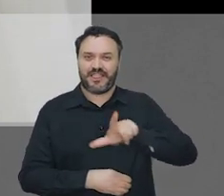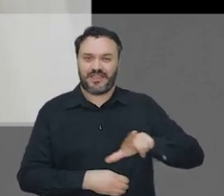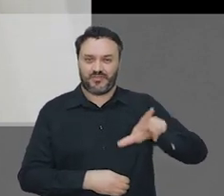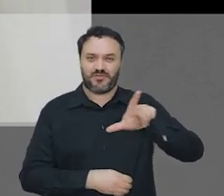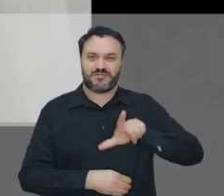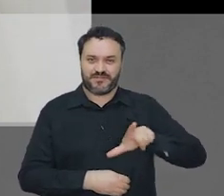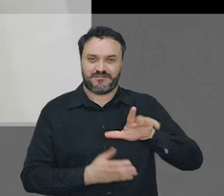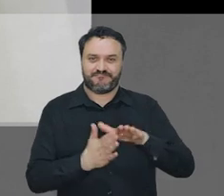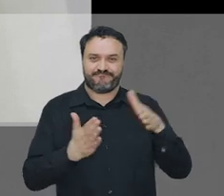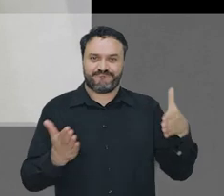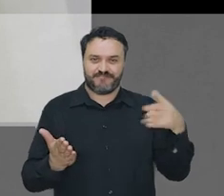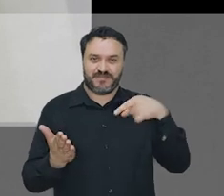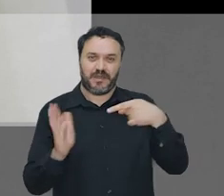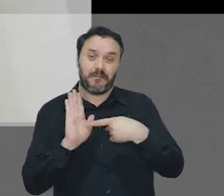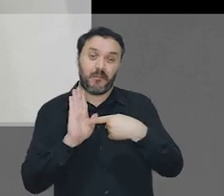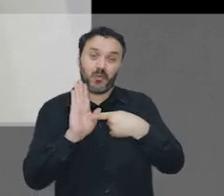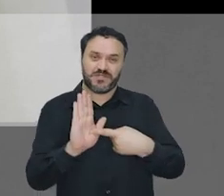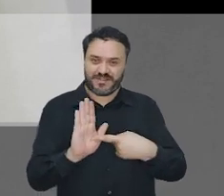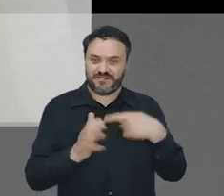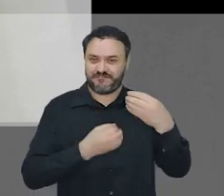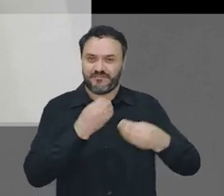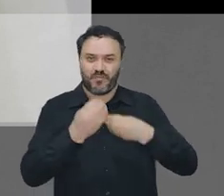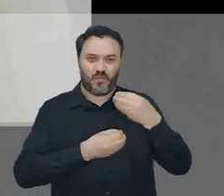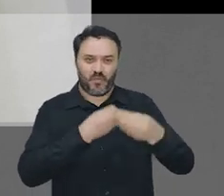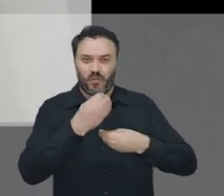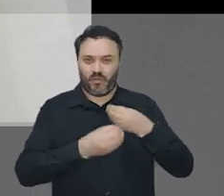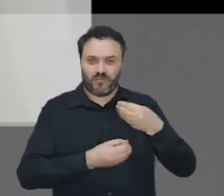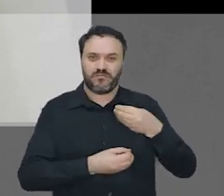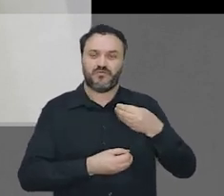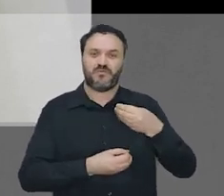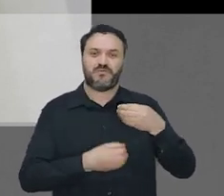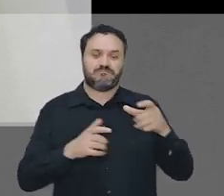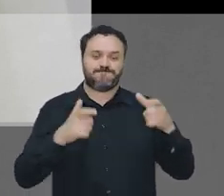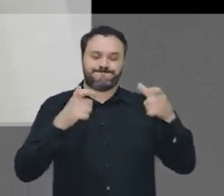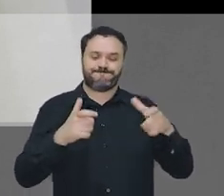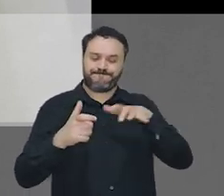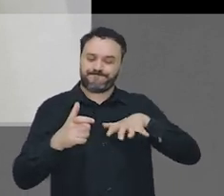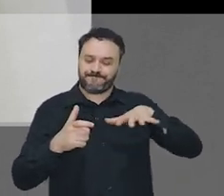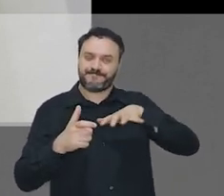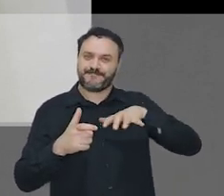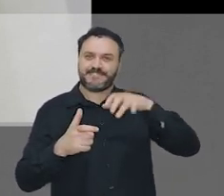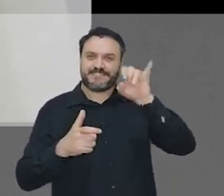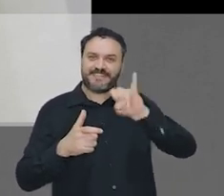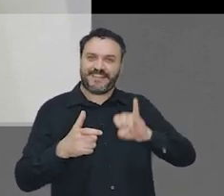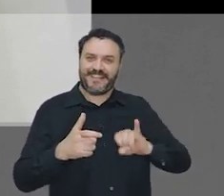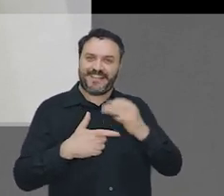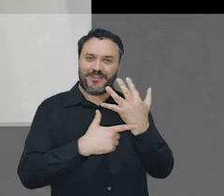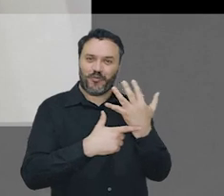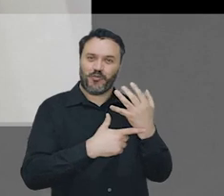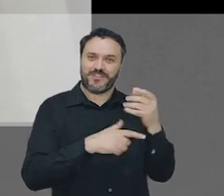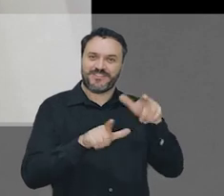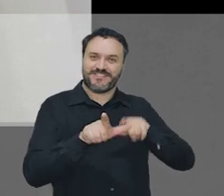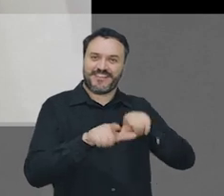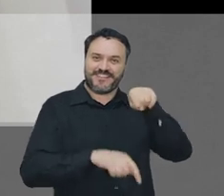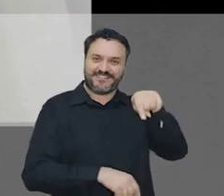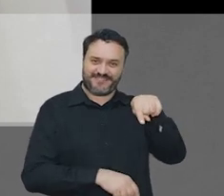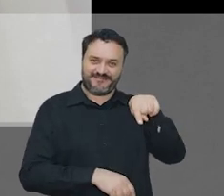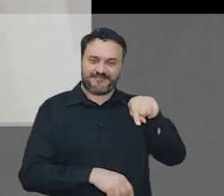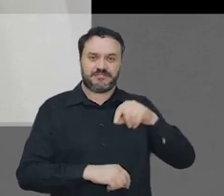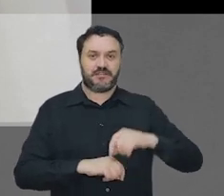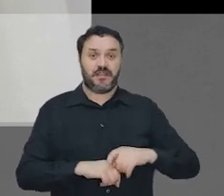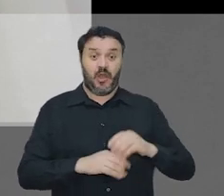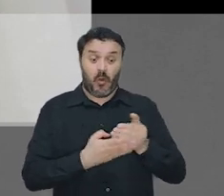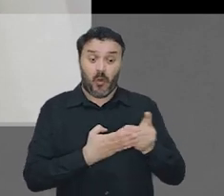para mostrar, através dela, um pouquinho do setor de italiano para vocês. Antes da